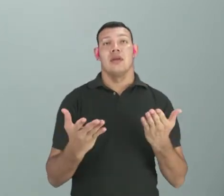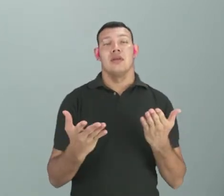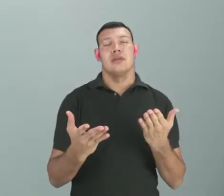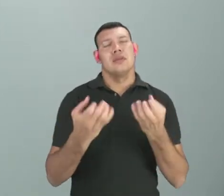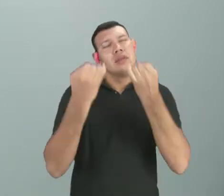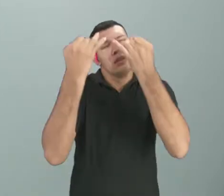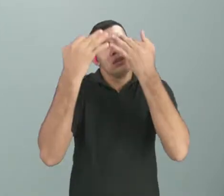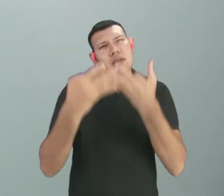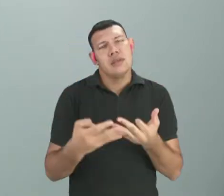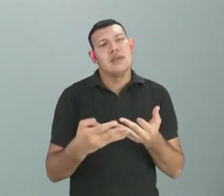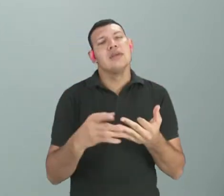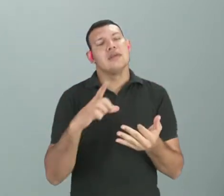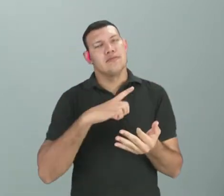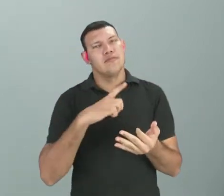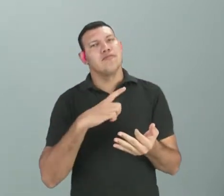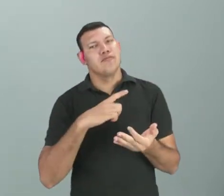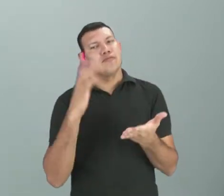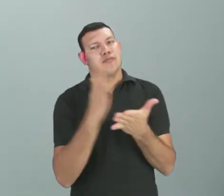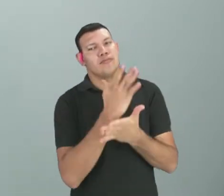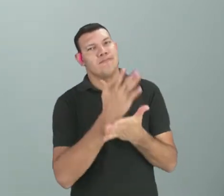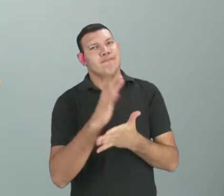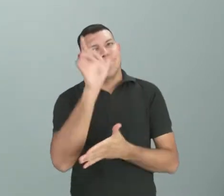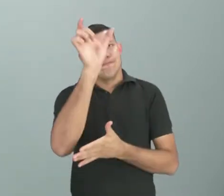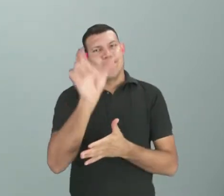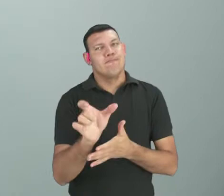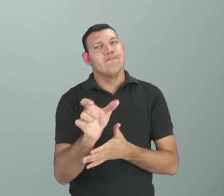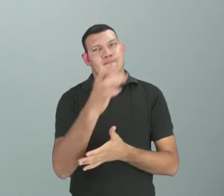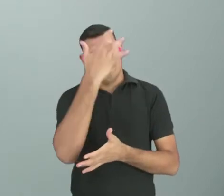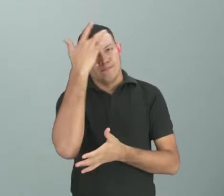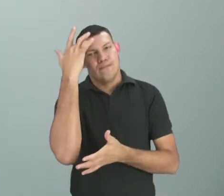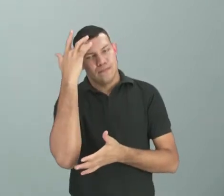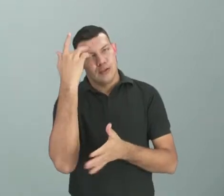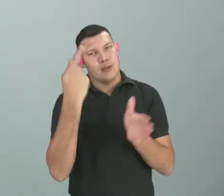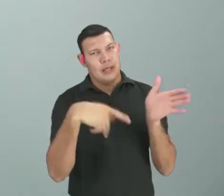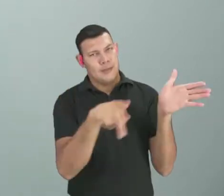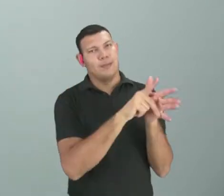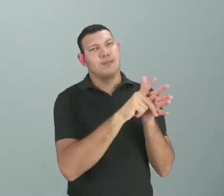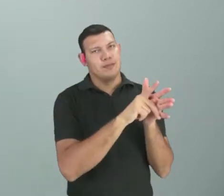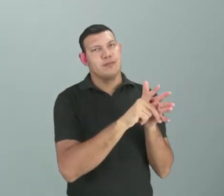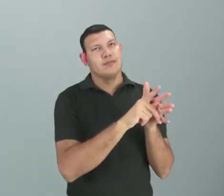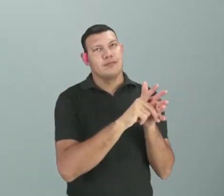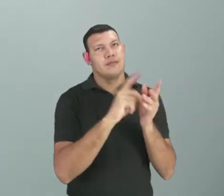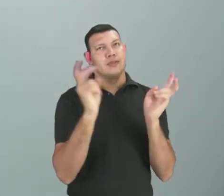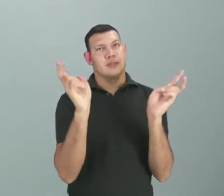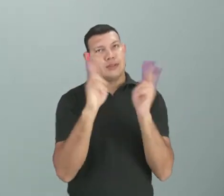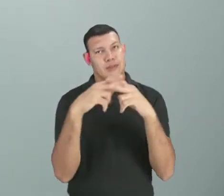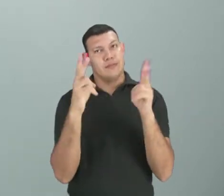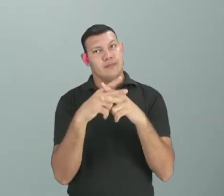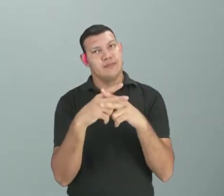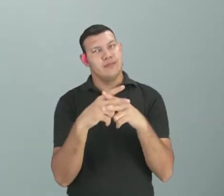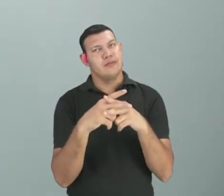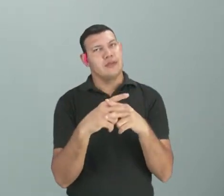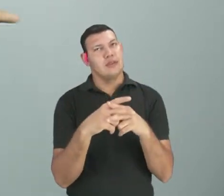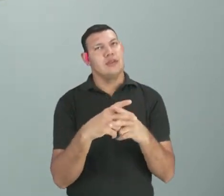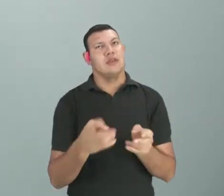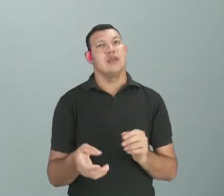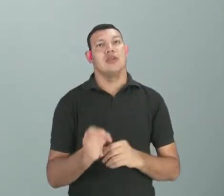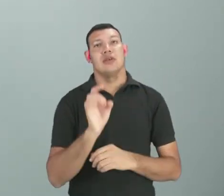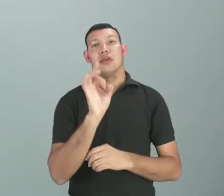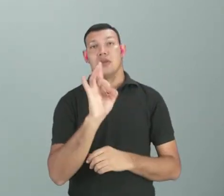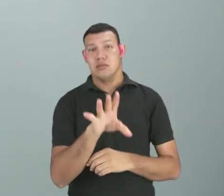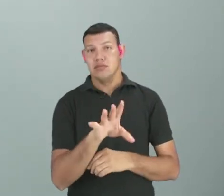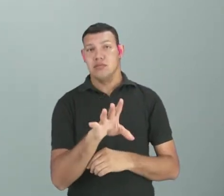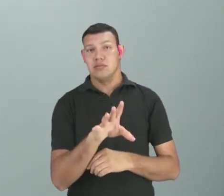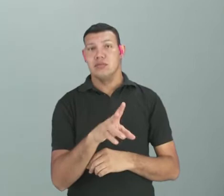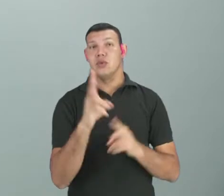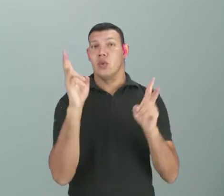que existem atletas e atletas para cada modalidade. Mas isso não quer dizer que um lutador de sumô